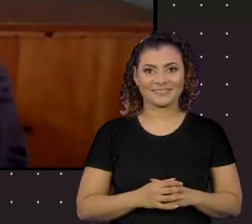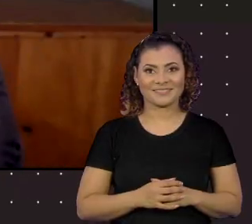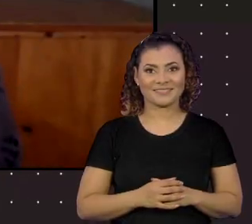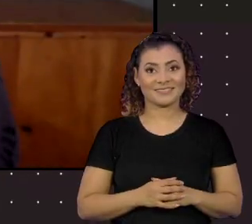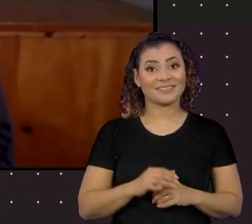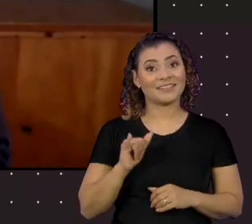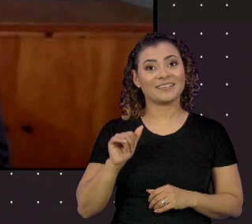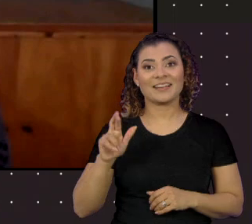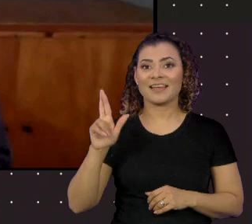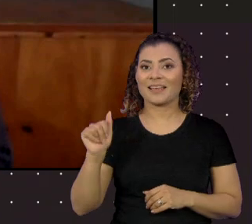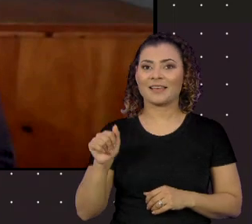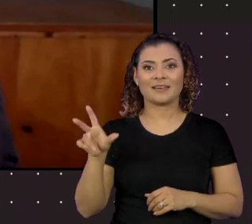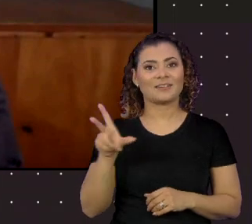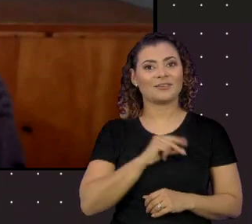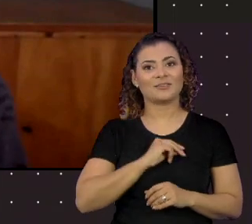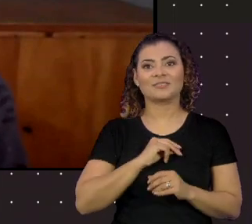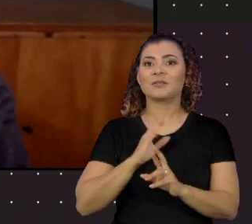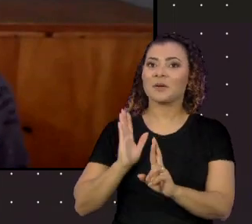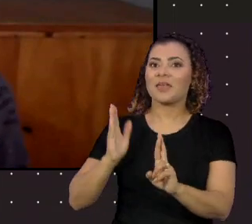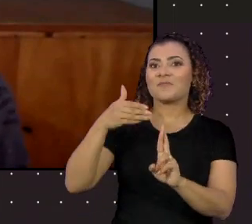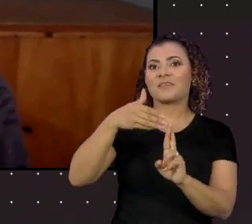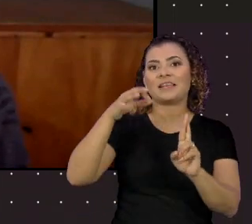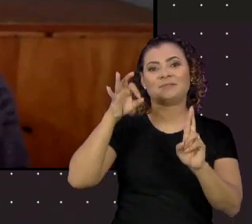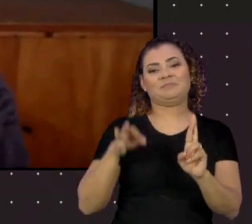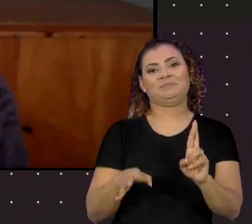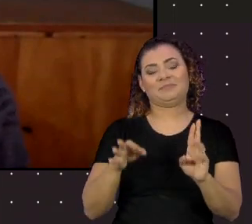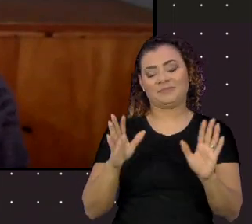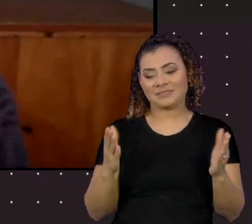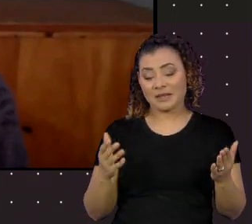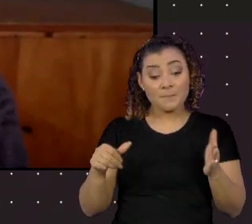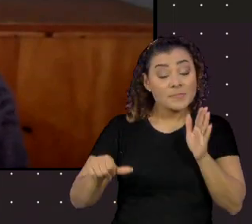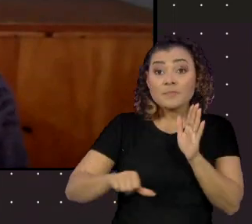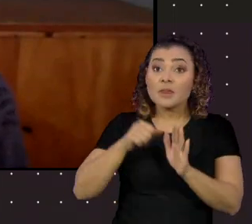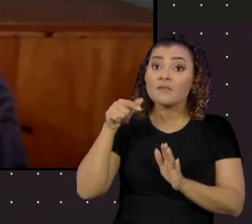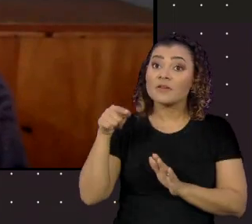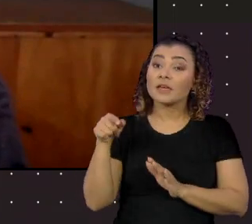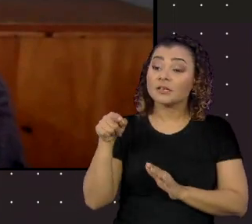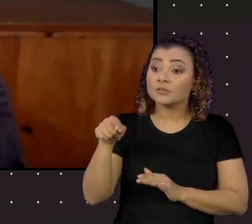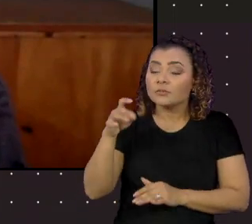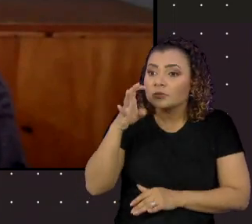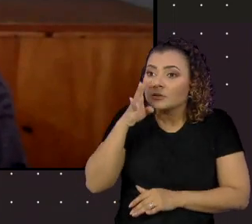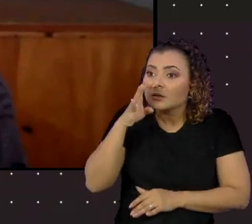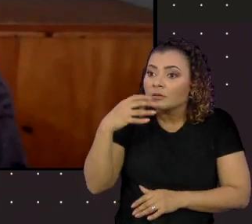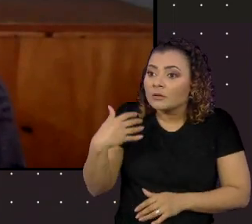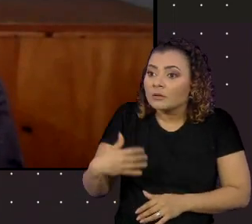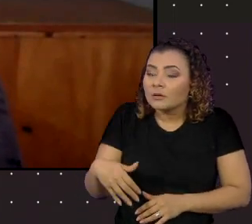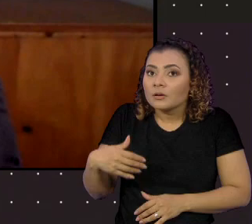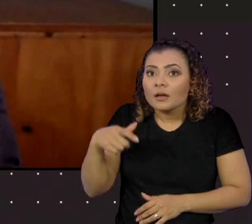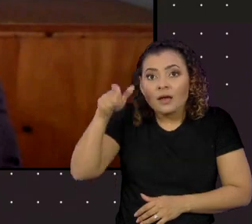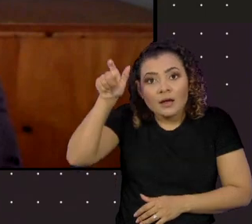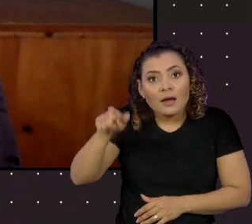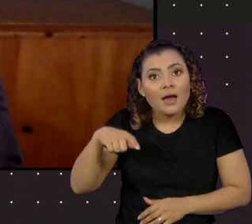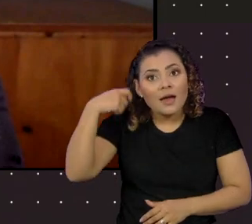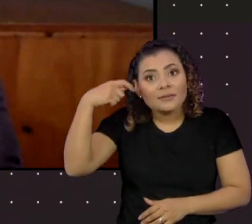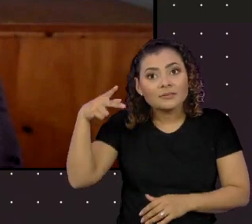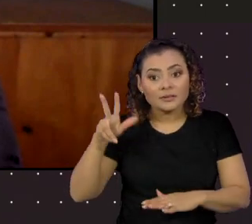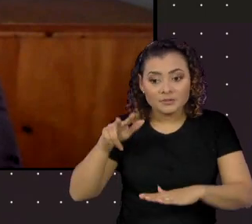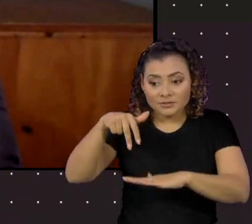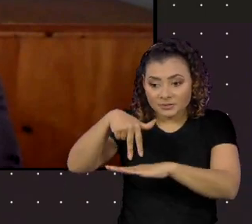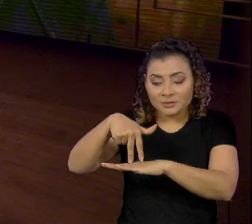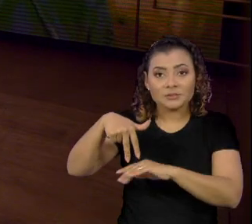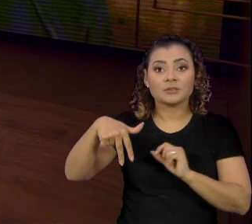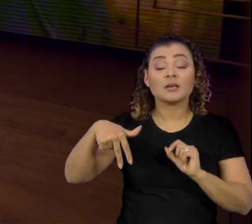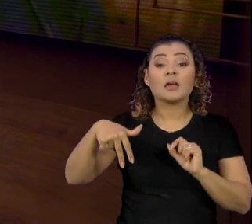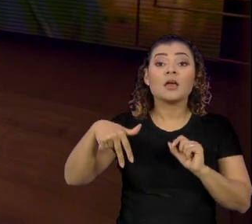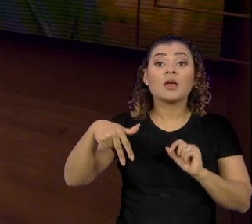A Yara é uma grande referência, né? Assim, a primeira vez que eu fiquei muito impressionada de ver uma atriz no palco foi quando